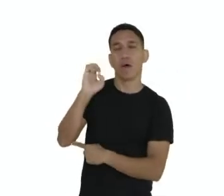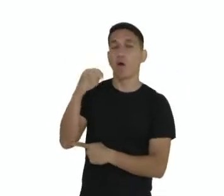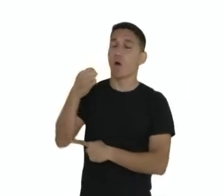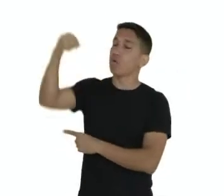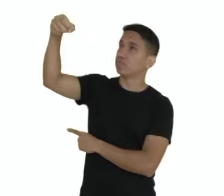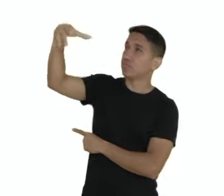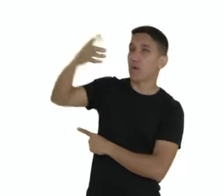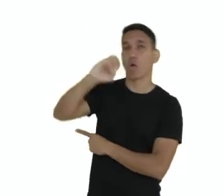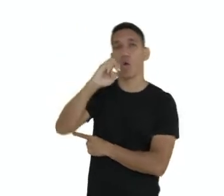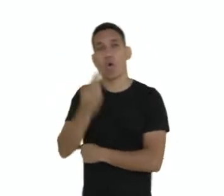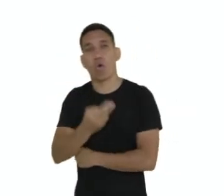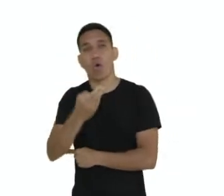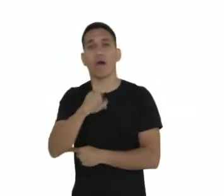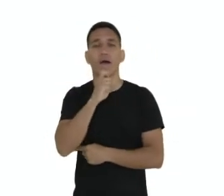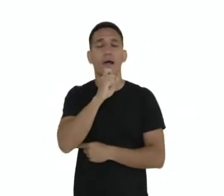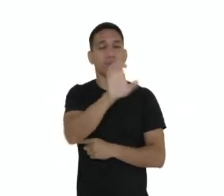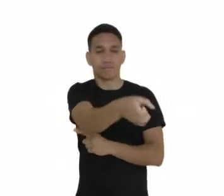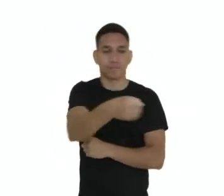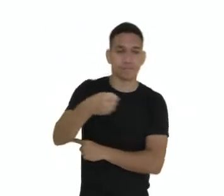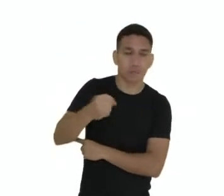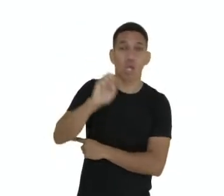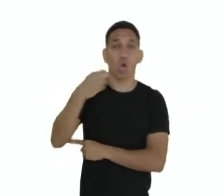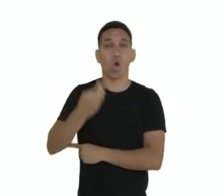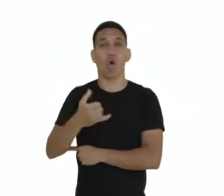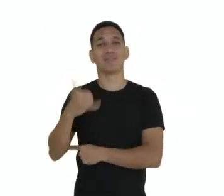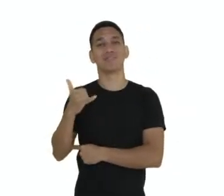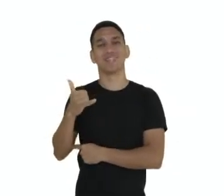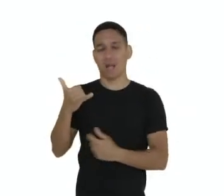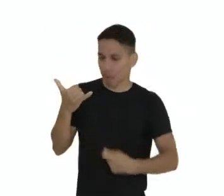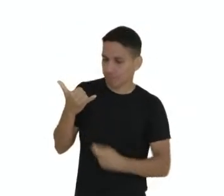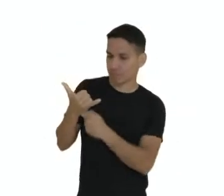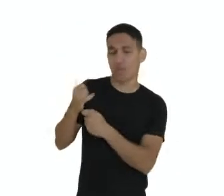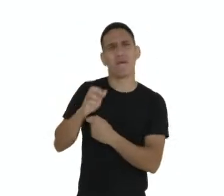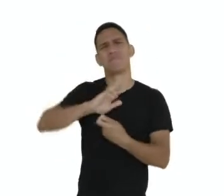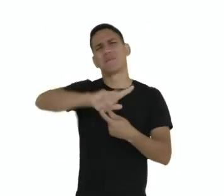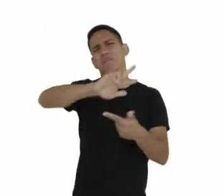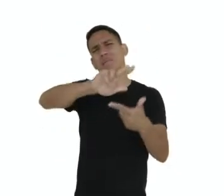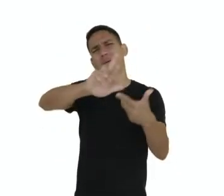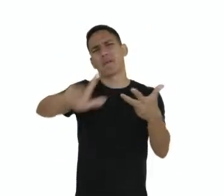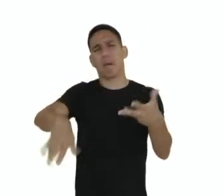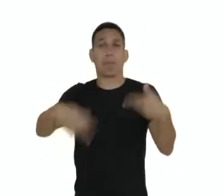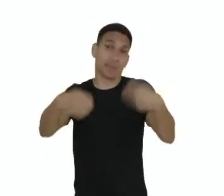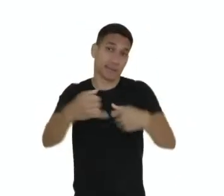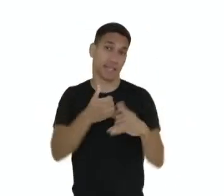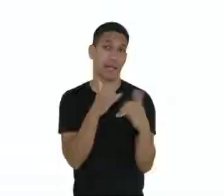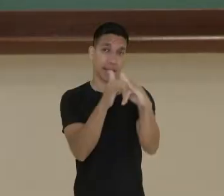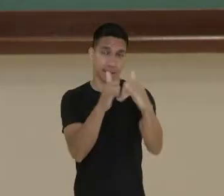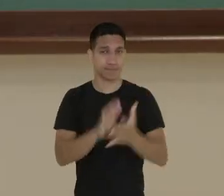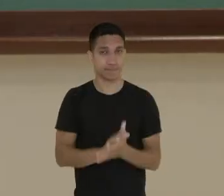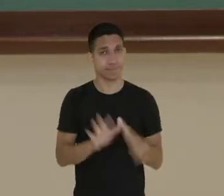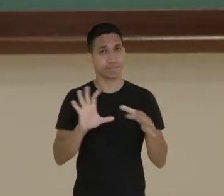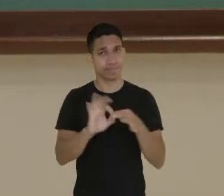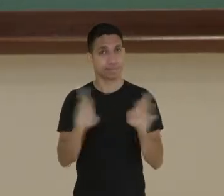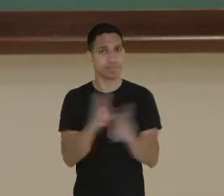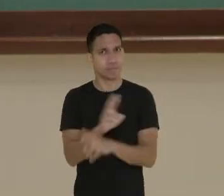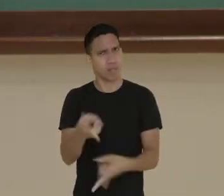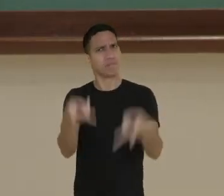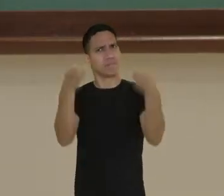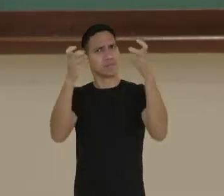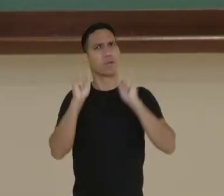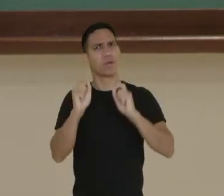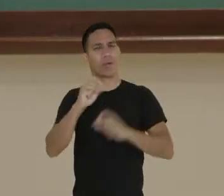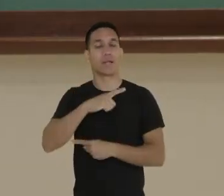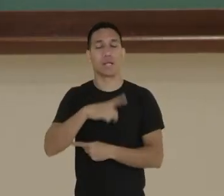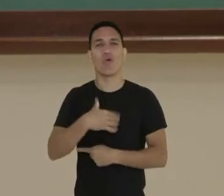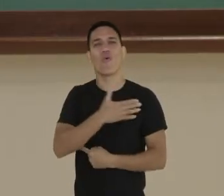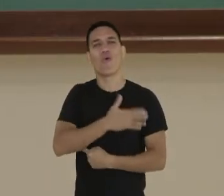luz, ligar nossa geladeira, carregar nosso celular, entre tantas outras coisas, né? Então vejam que a energia elétrica, eu gosto de